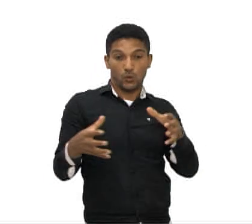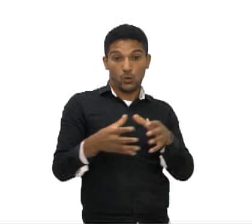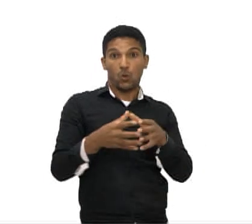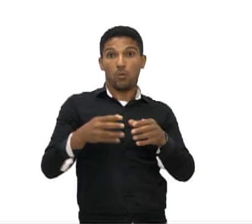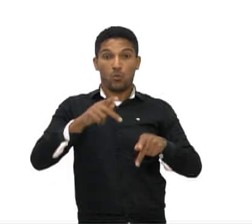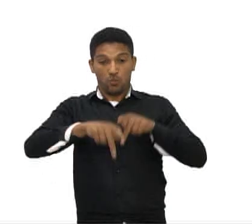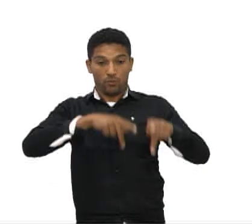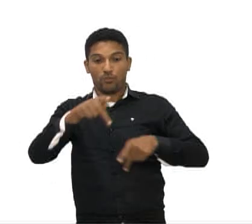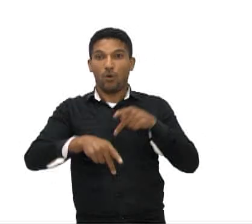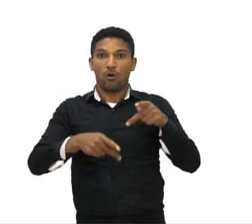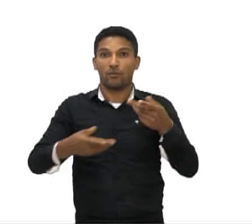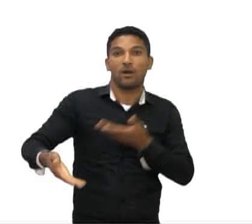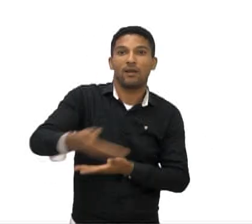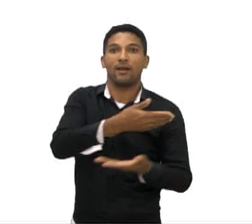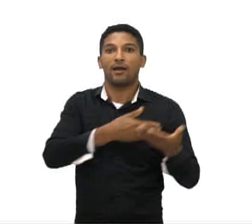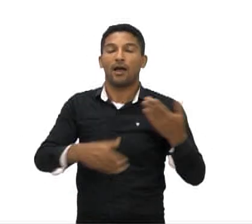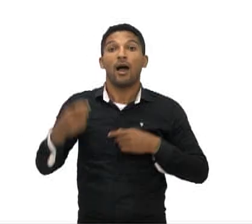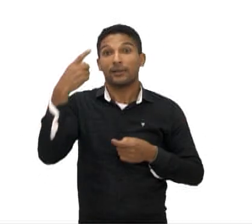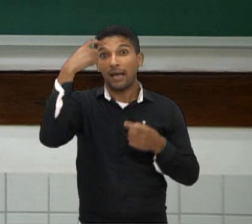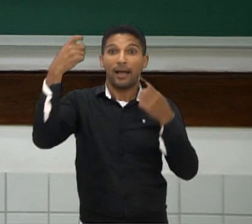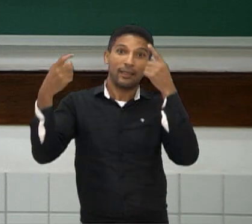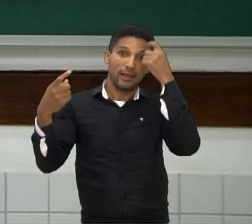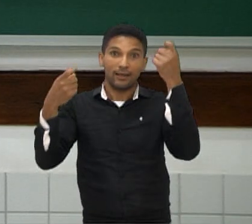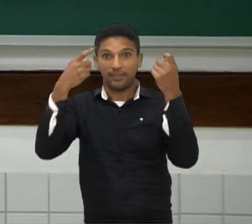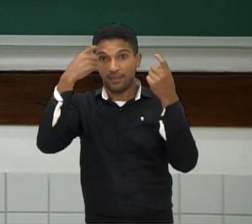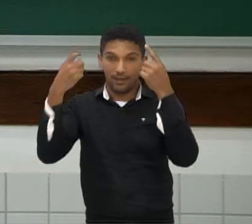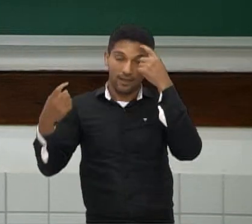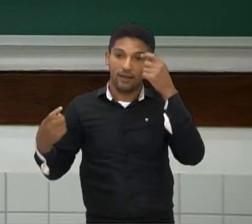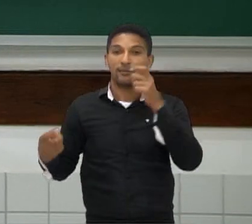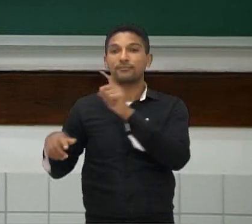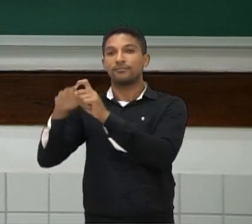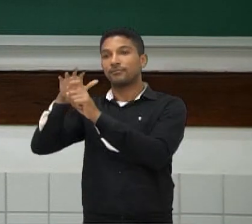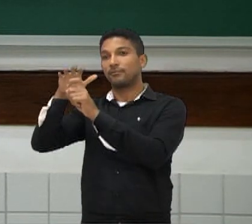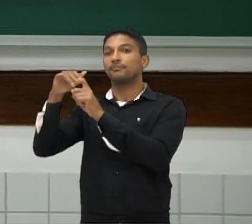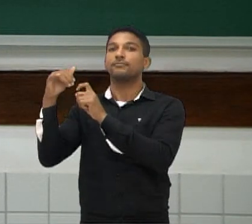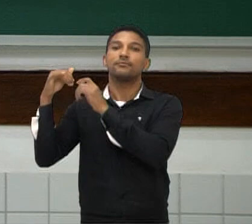pueblo ou região. Seguindo,